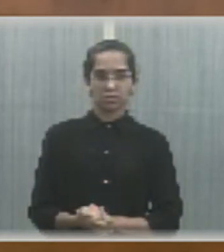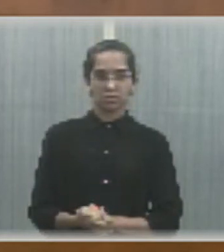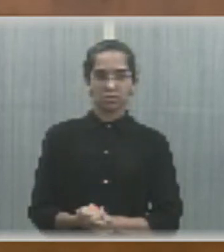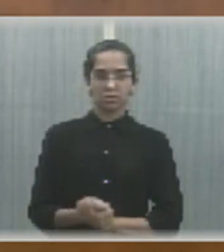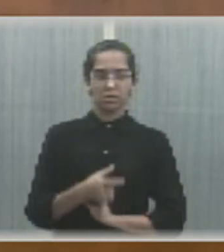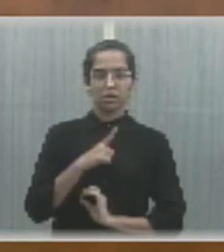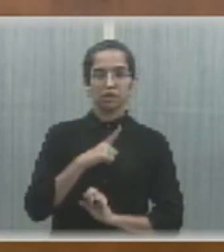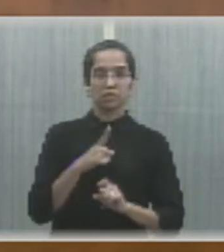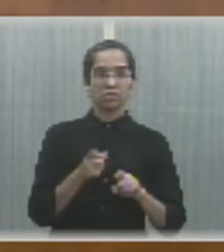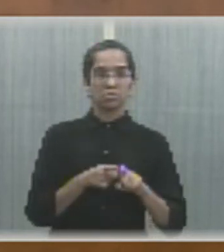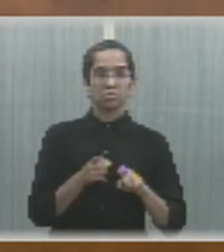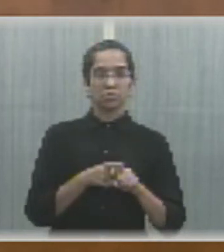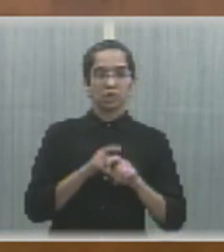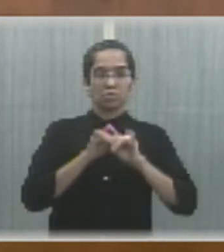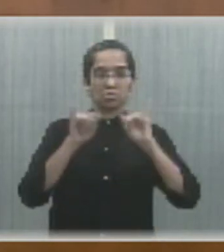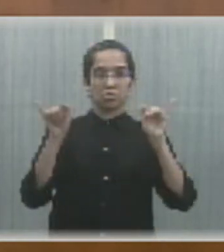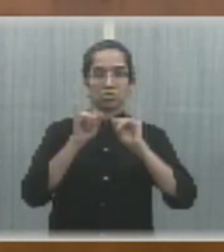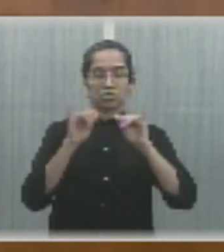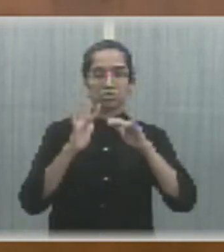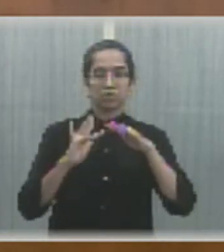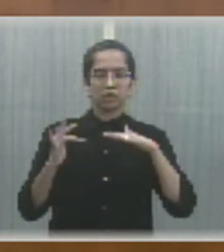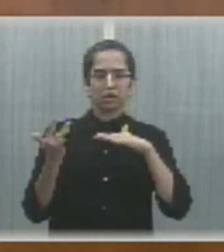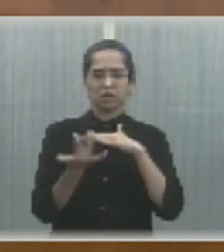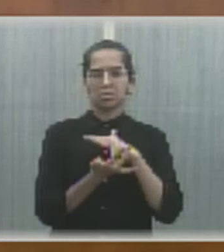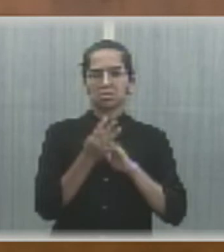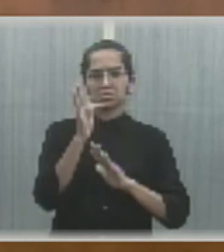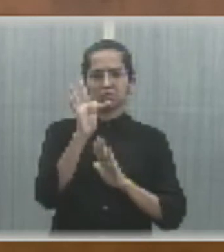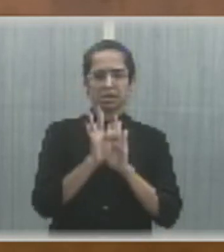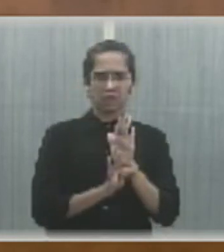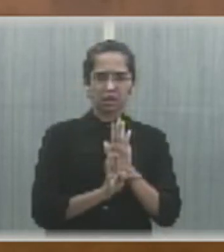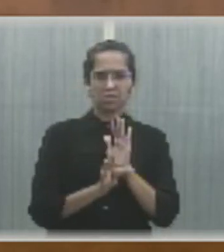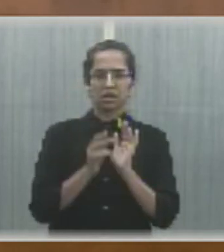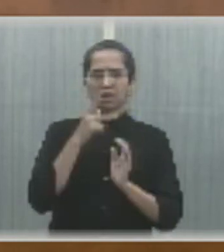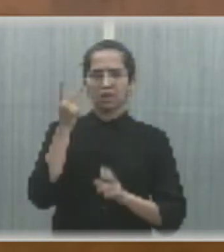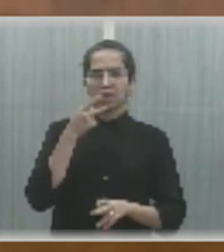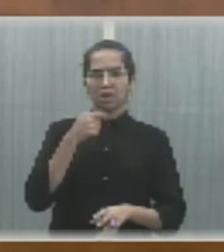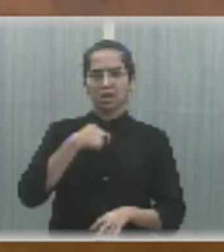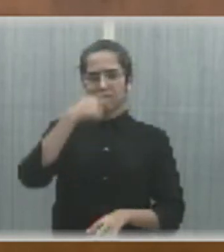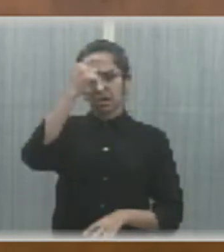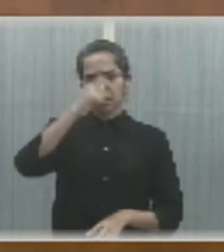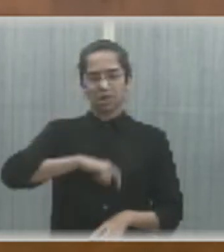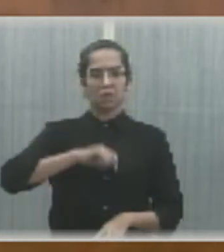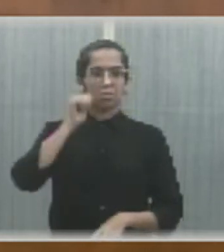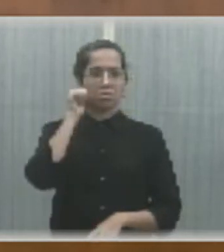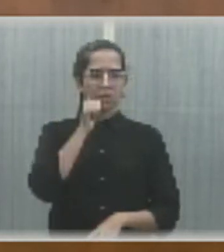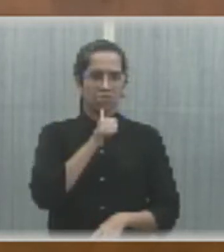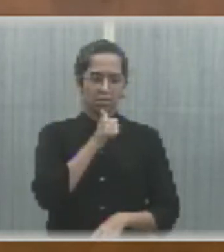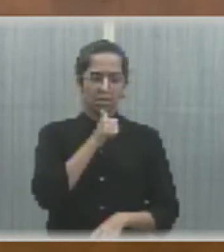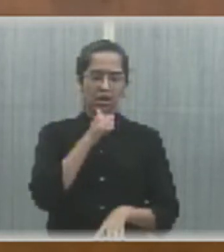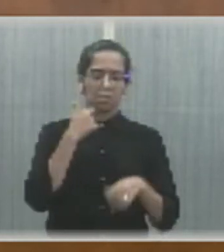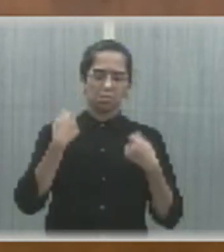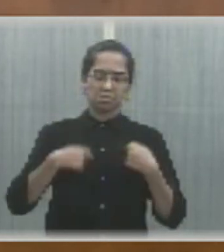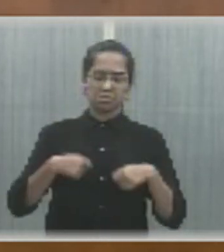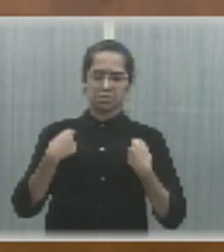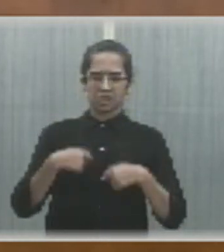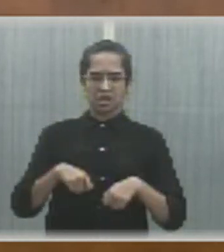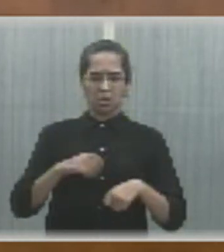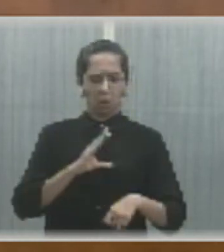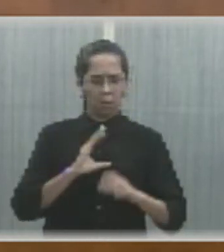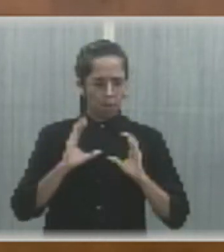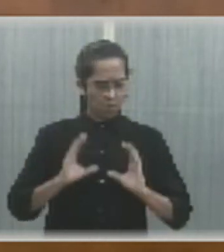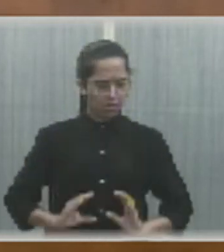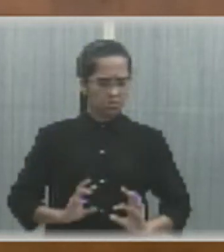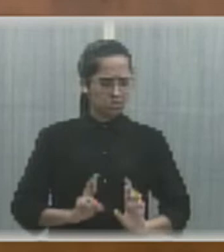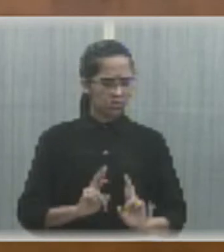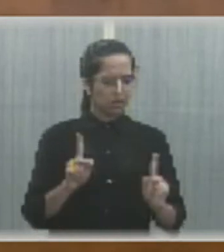aí que ela está aí jogando nas redes sociais, com texto, e dizendo que eu sou mulher, e que como mulher é uma tristeza apresentar uma